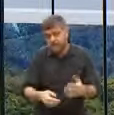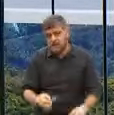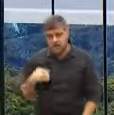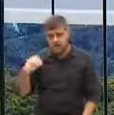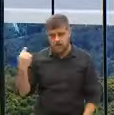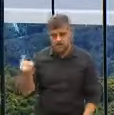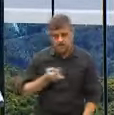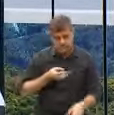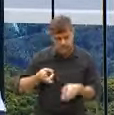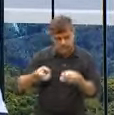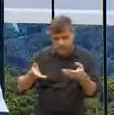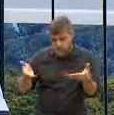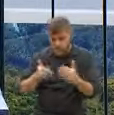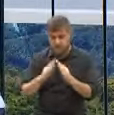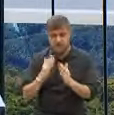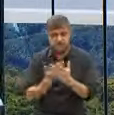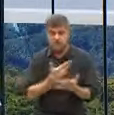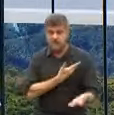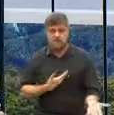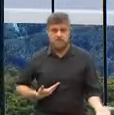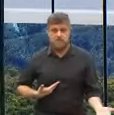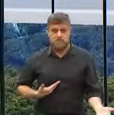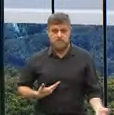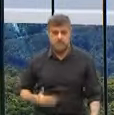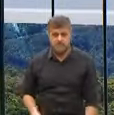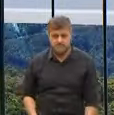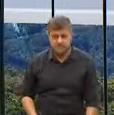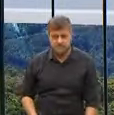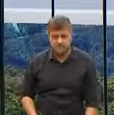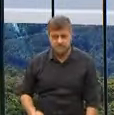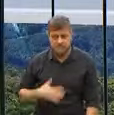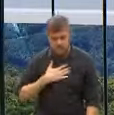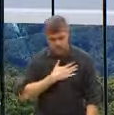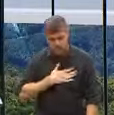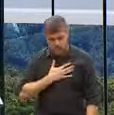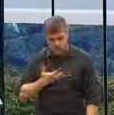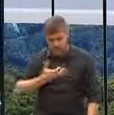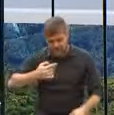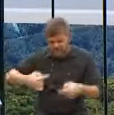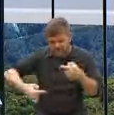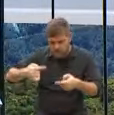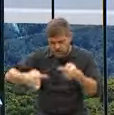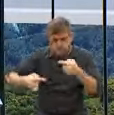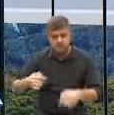nós vemos hoje nas escolas públicas. Por isso que eu gosto e quero discutir